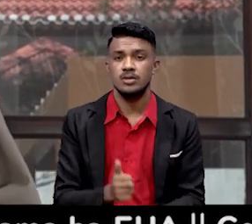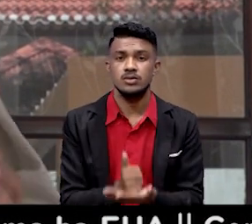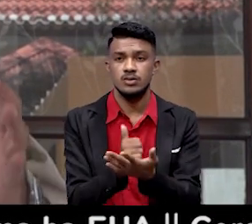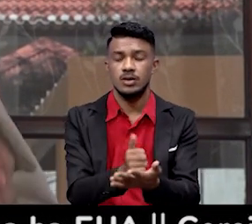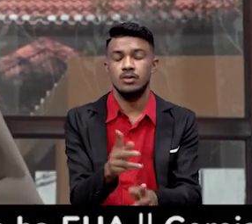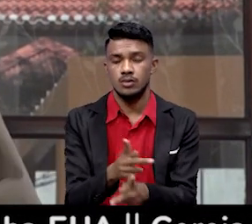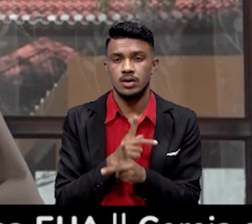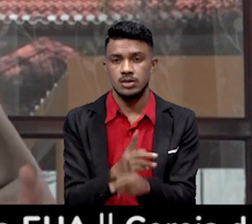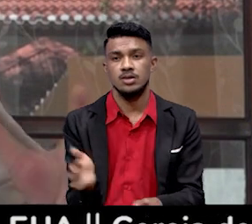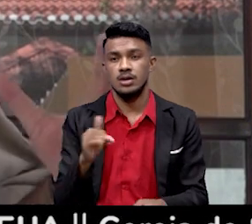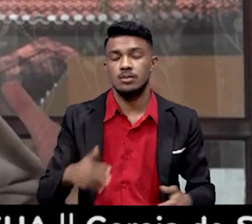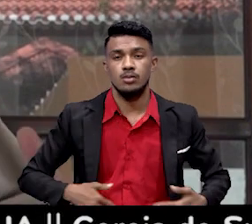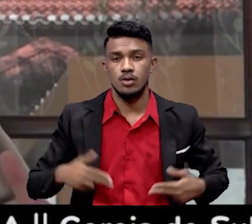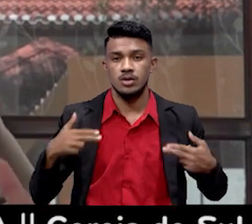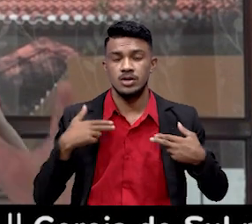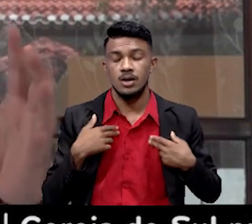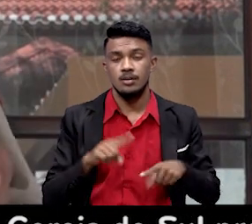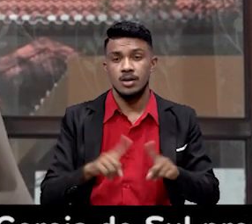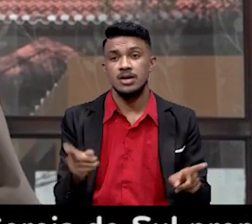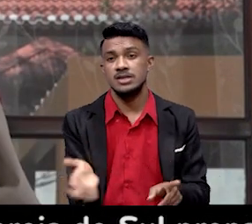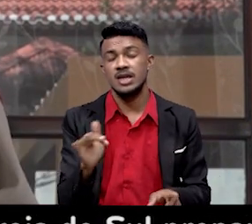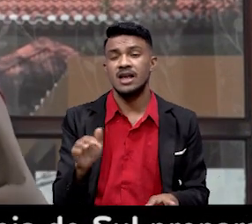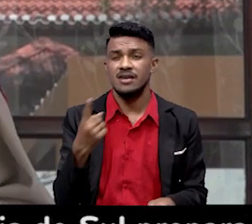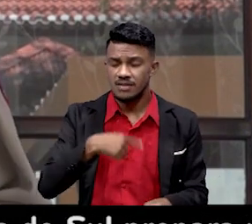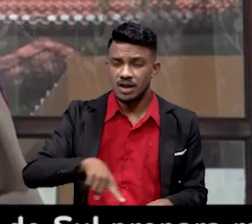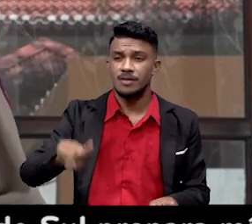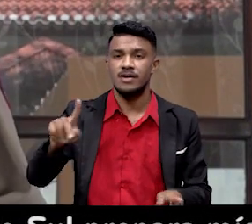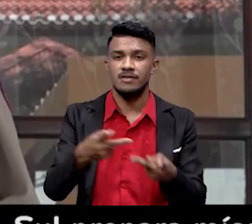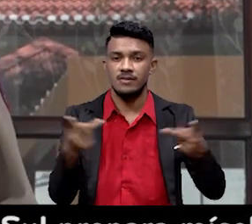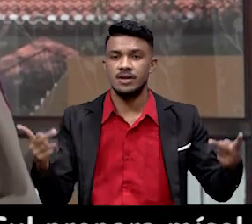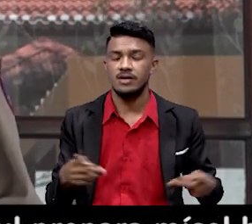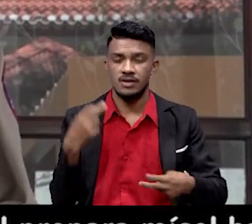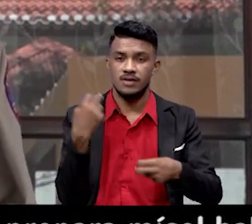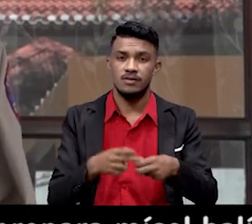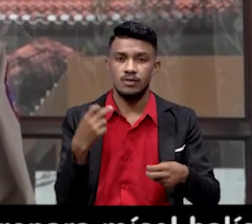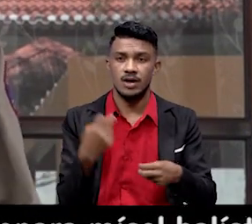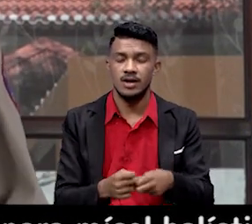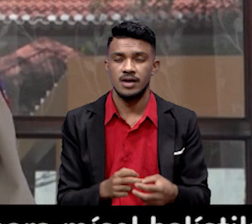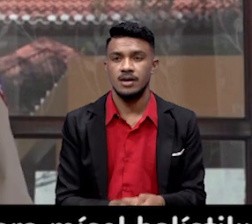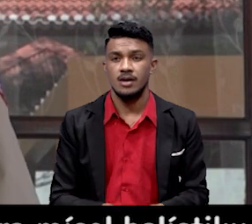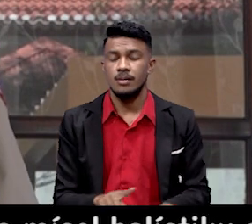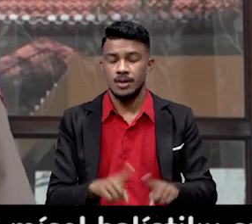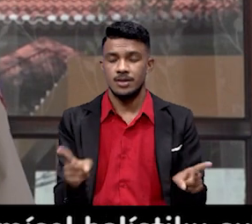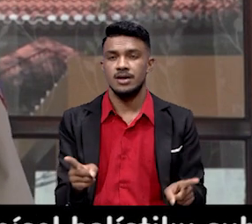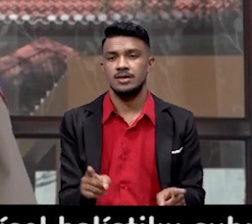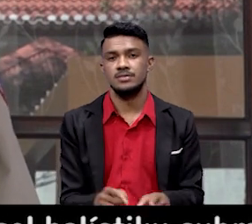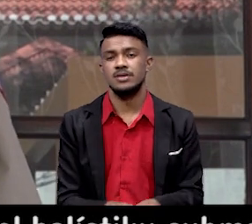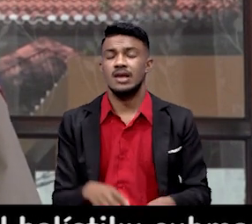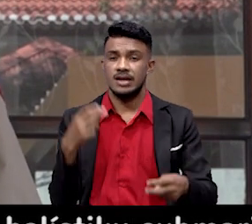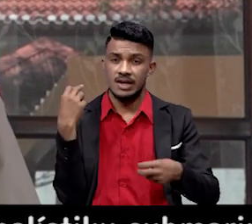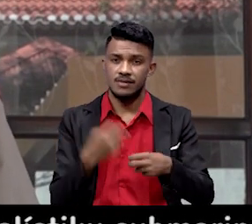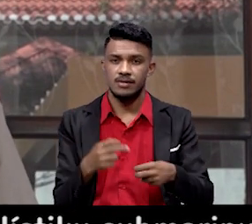maka karik sir se fil fal basir ni fatin sir tin sir hari uma ya fatin nebe maka libre usi risk of